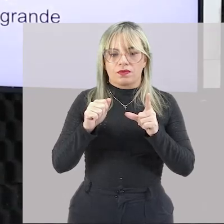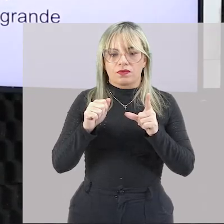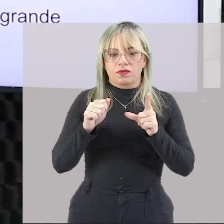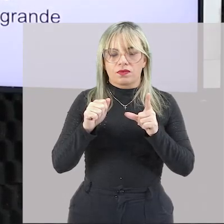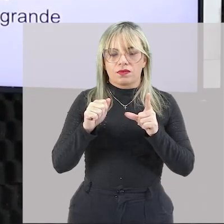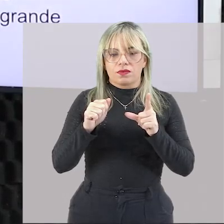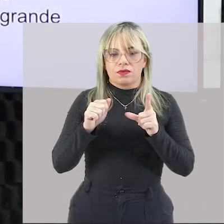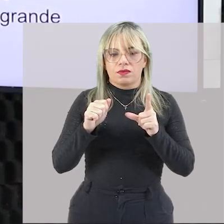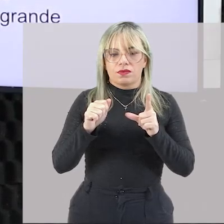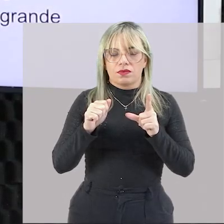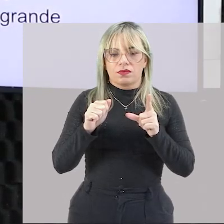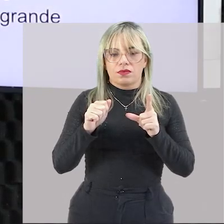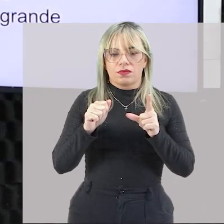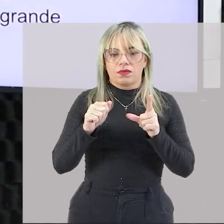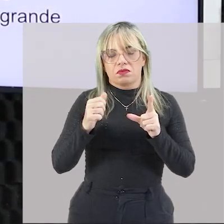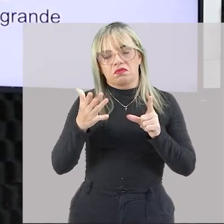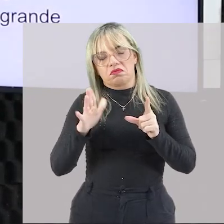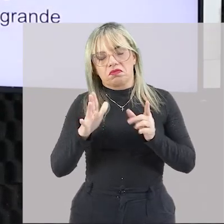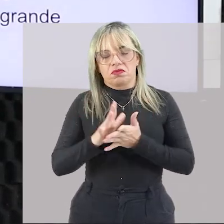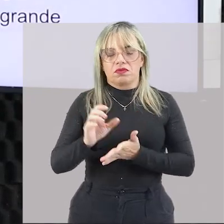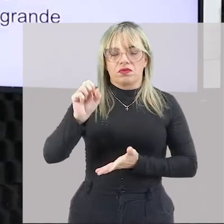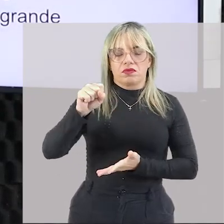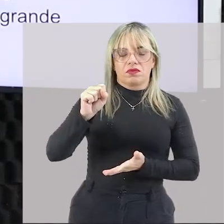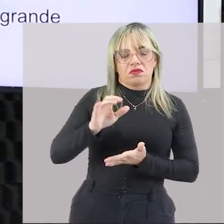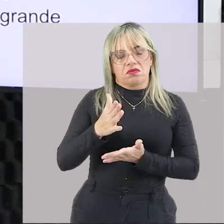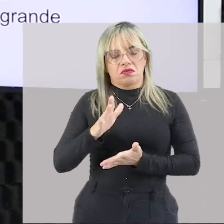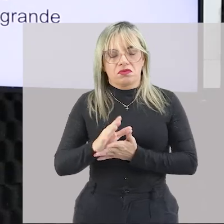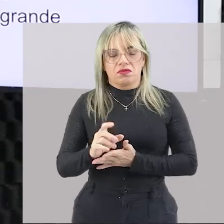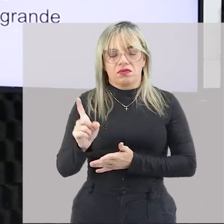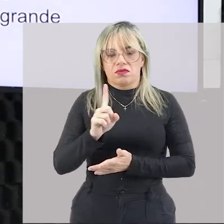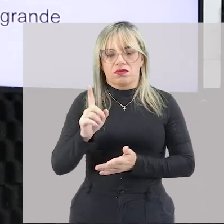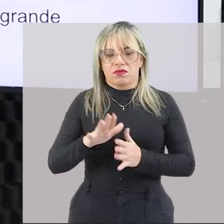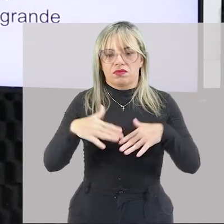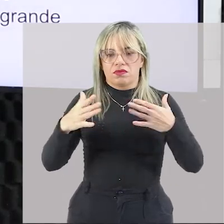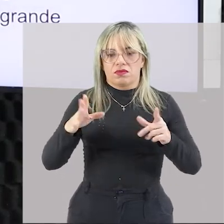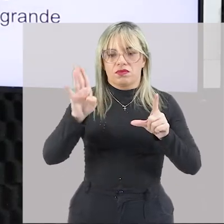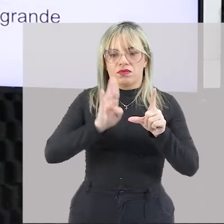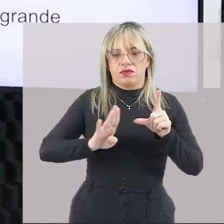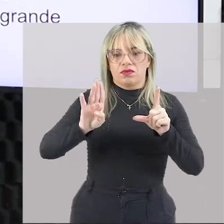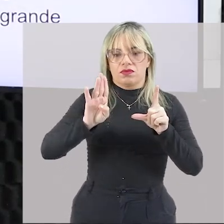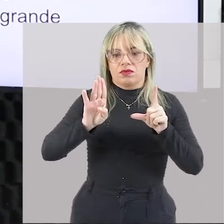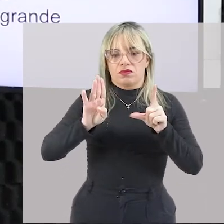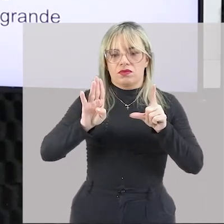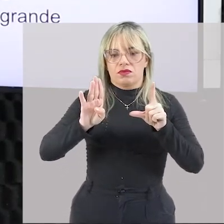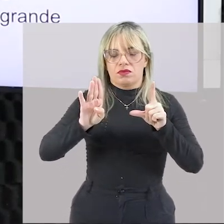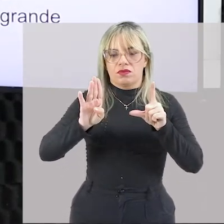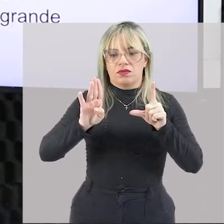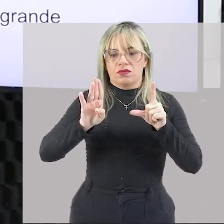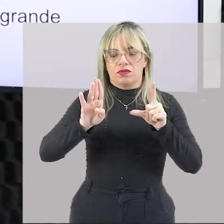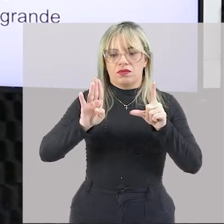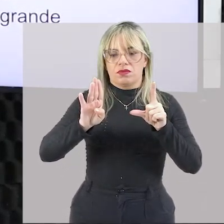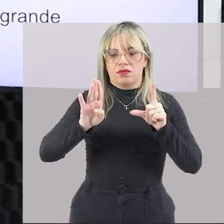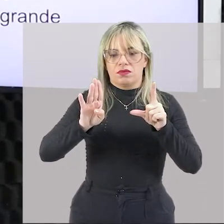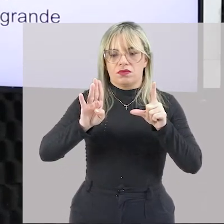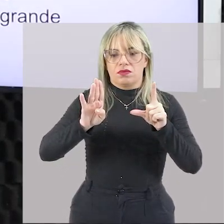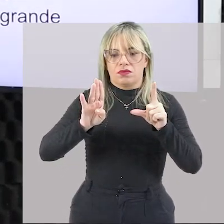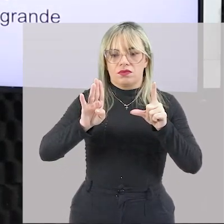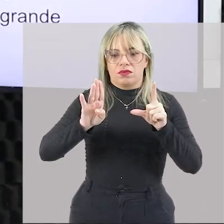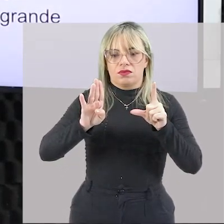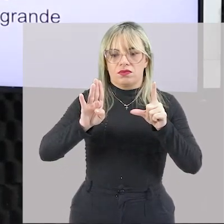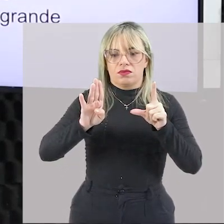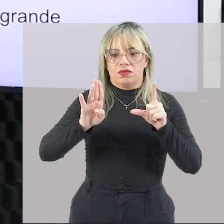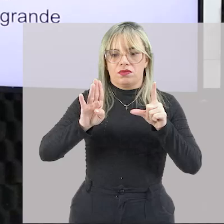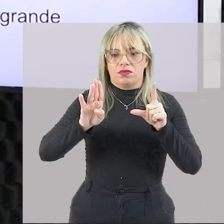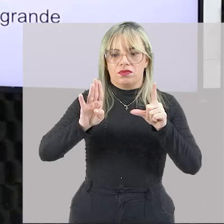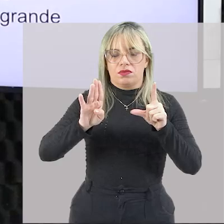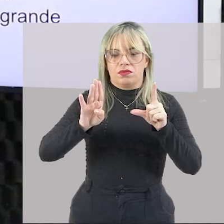na história moderna. Talvez sim, talvez não. Letra B. Há um frutífero artesanal de materiais e formas que